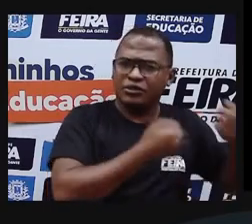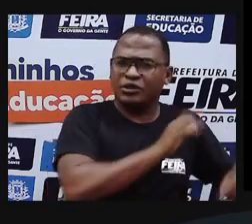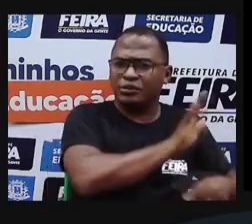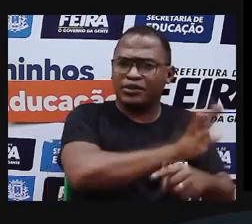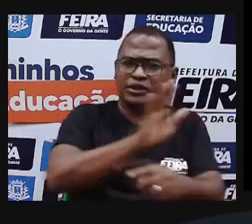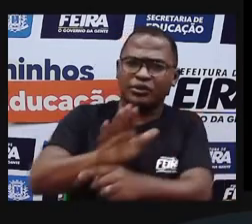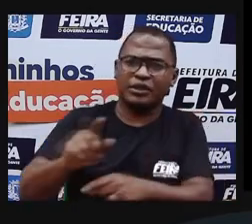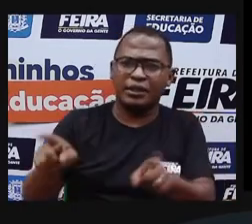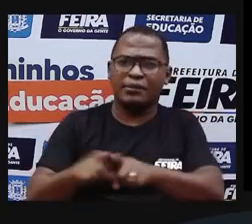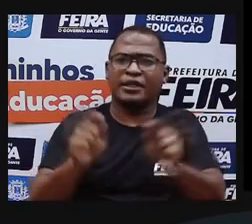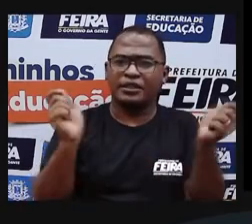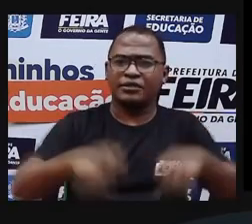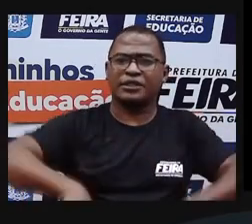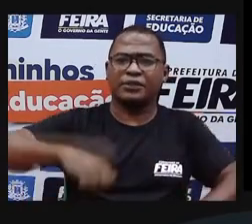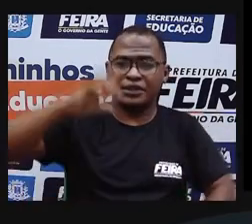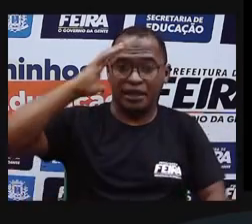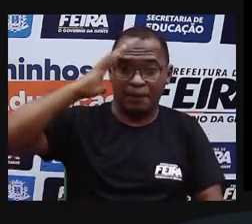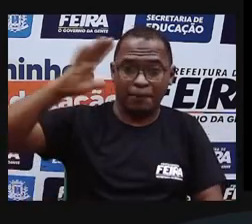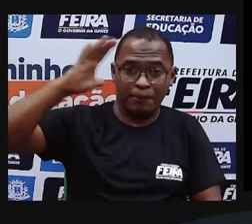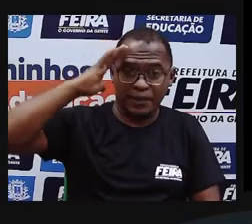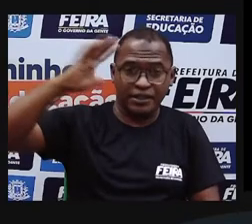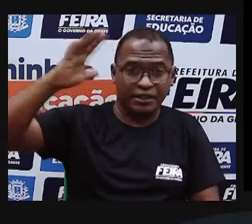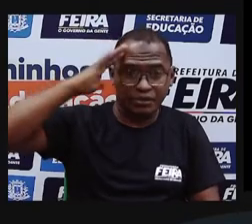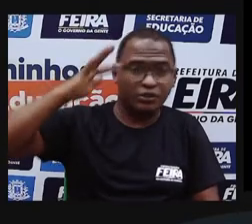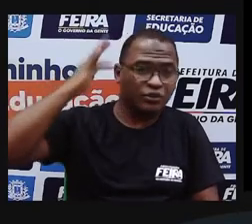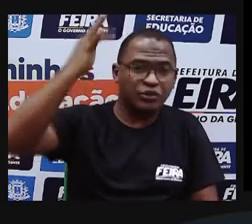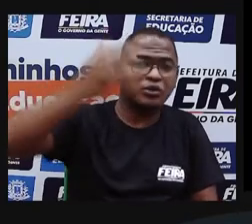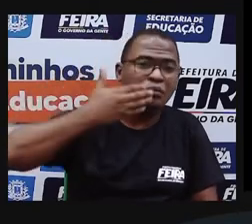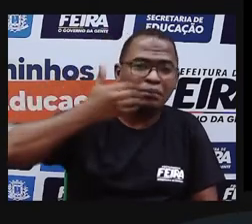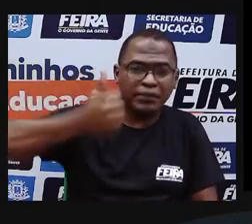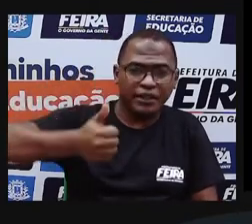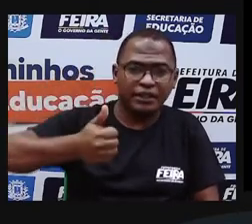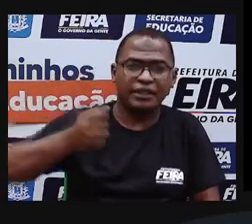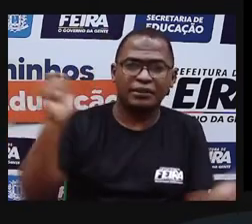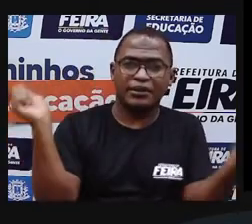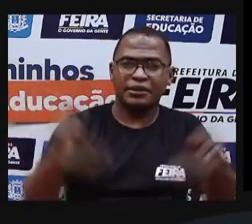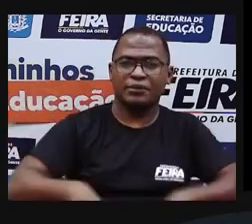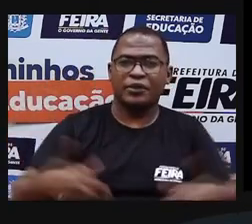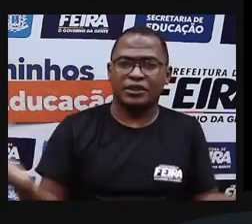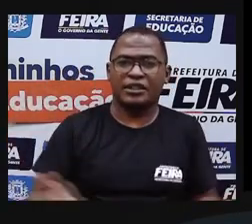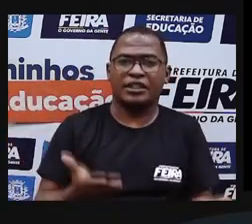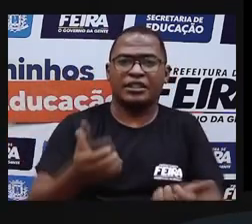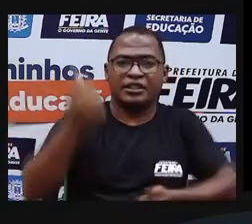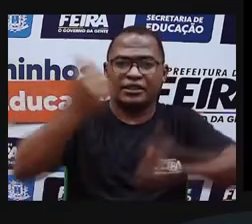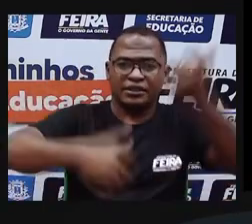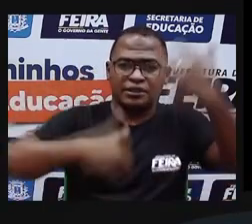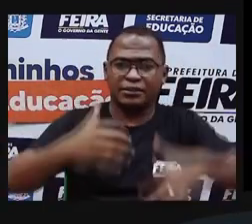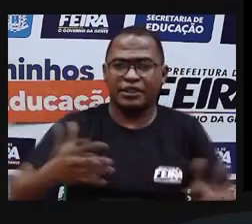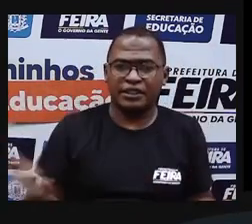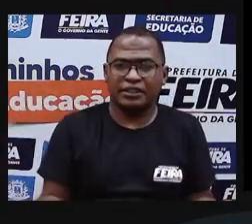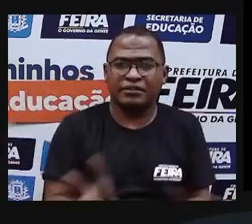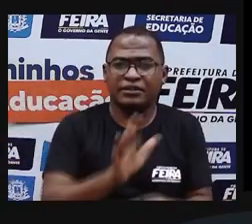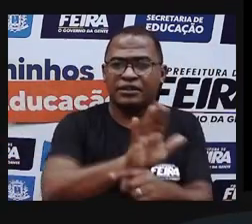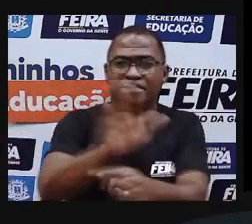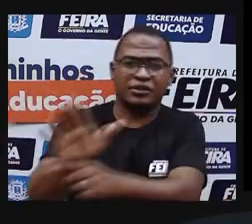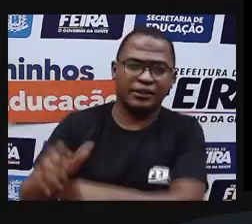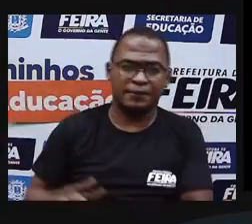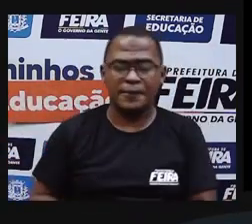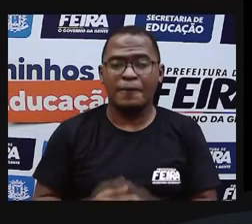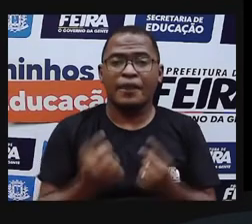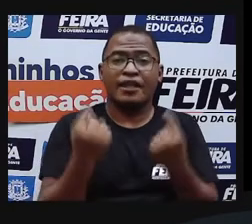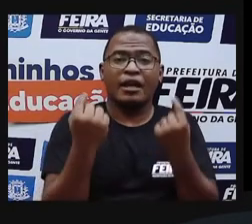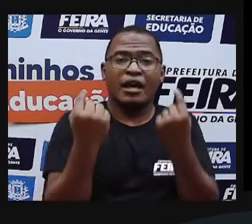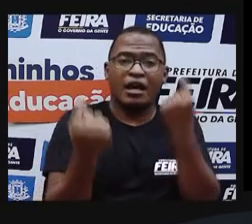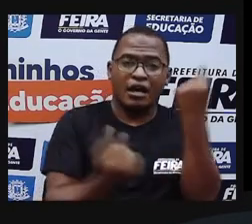nós estamos tentando devolver os sonhos para vocês através dessas aulas. Através dessas aulas, muitos alunos voltaram